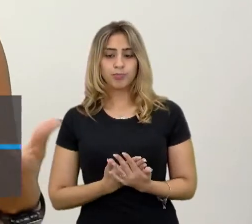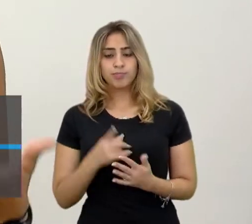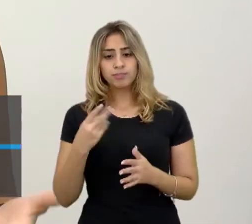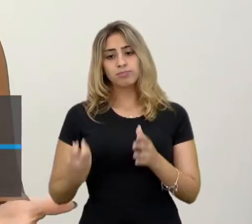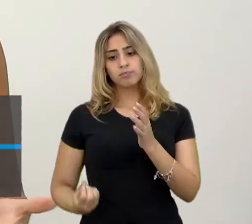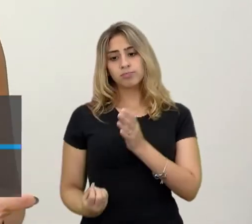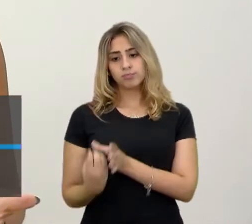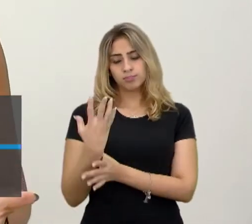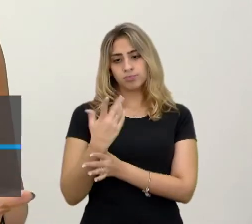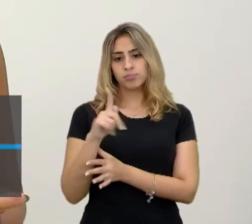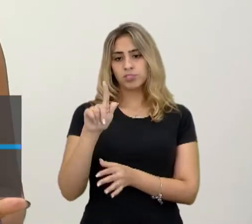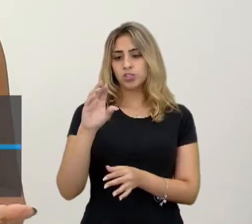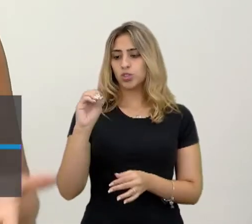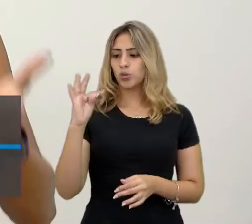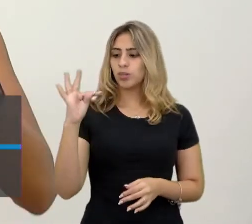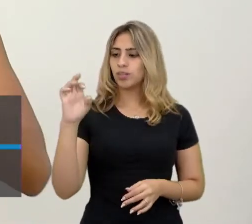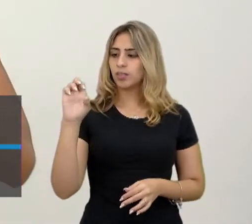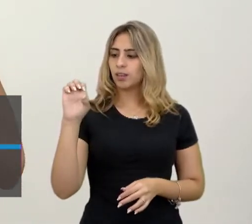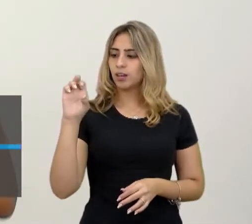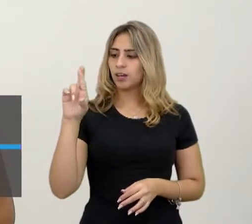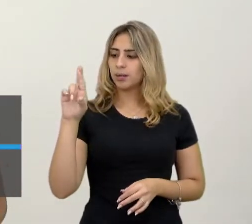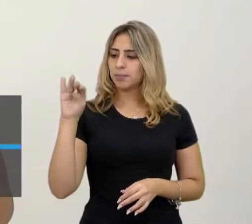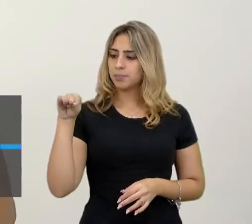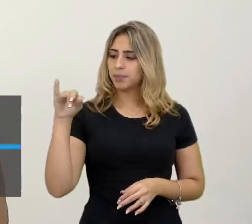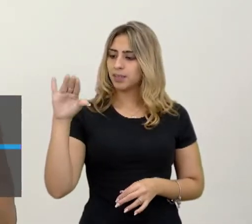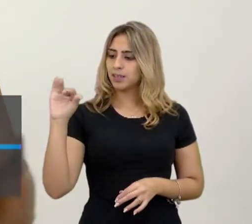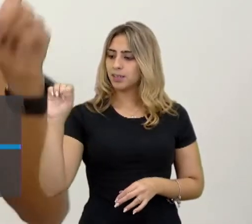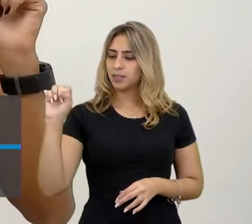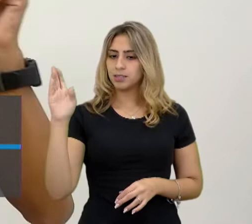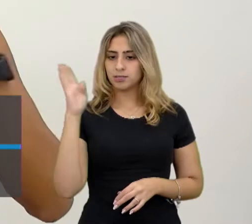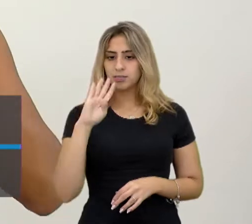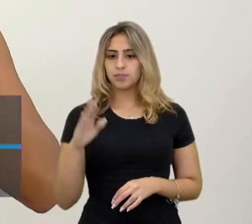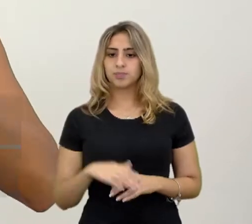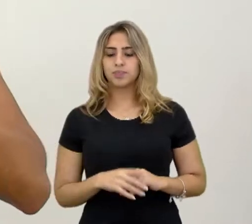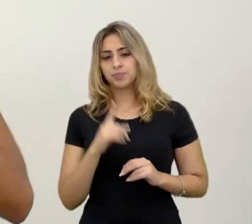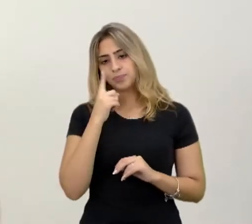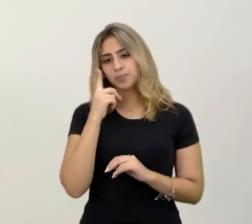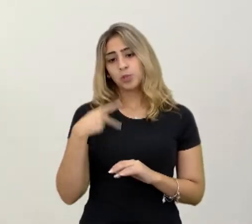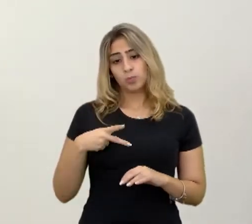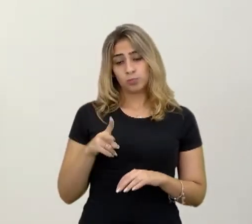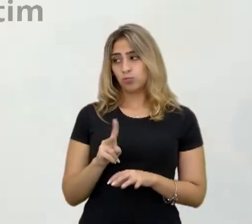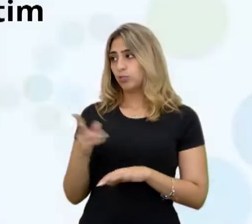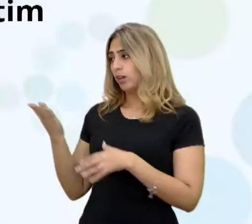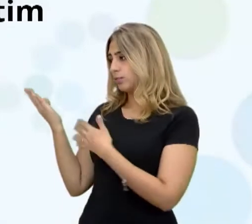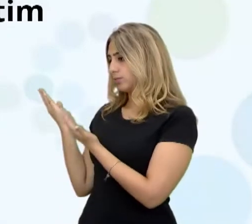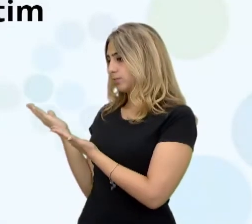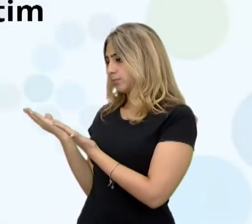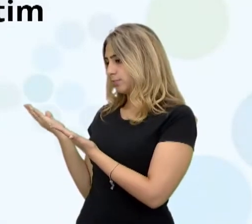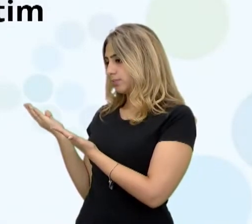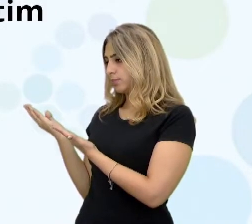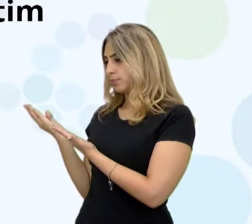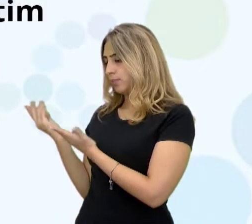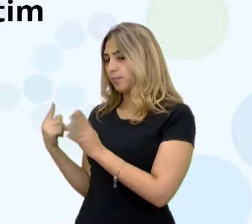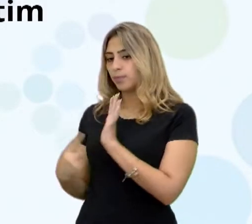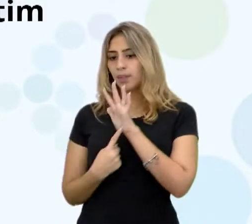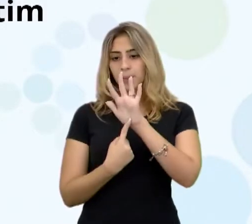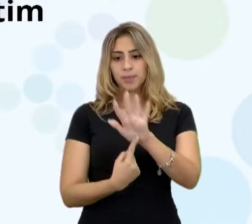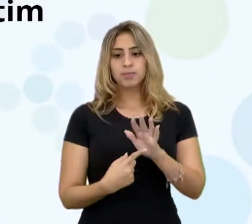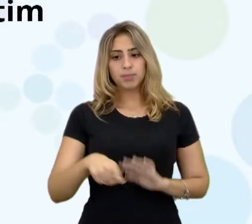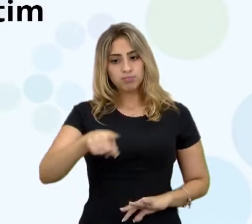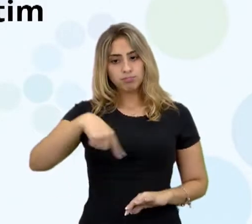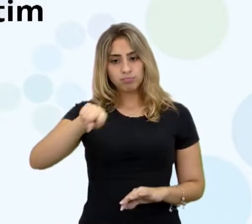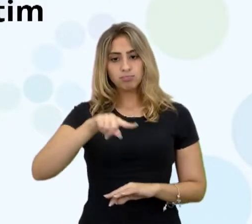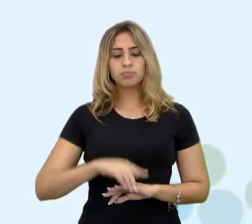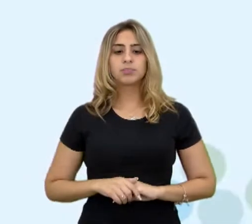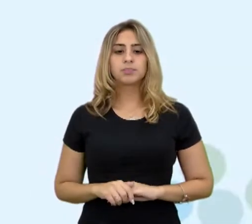criar geotérmicas aqui no Brasil. Então, dando continuidade, o nosso diretor vai colocar na telinha para vocês o nosso slide de apresentação aqui, ó.